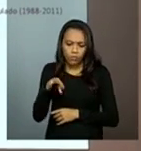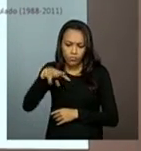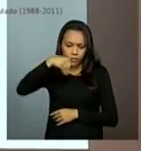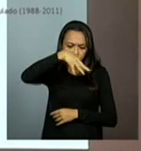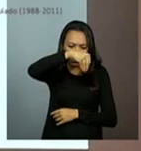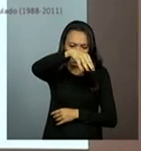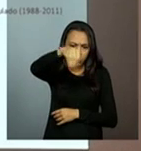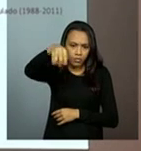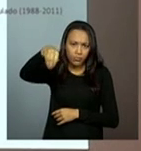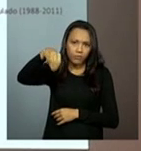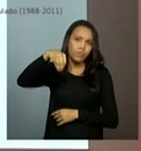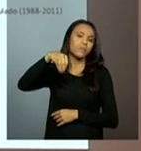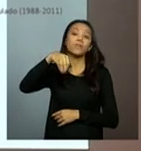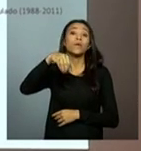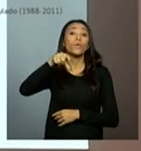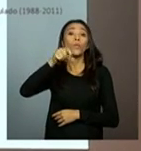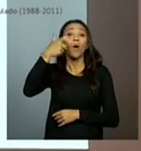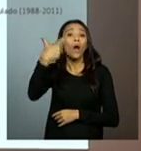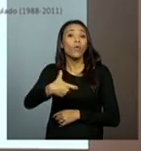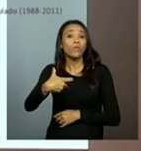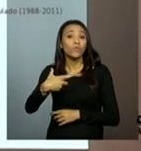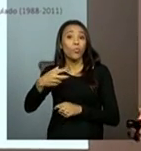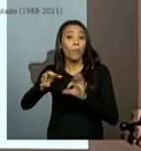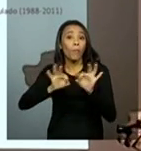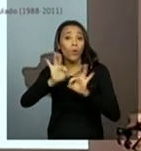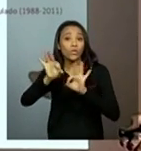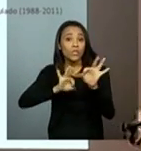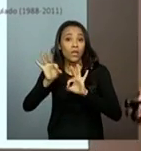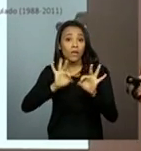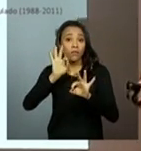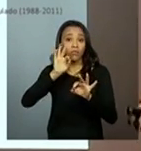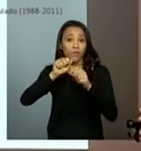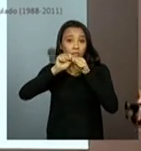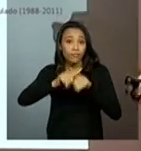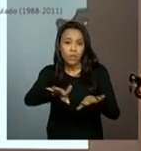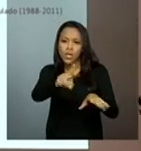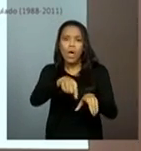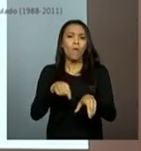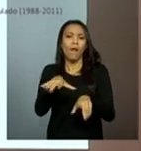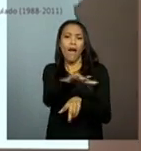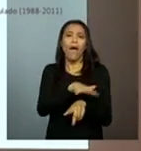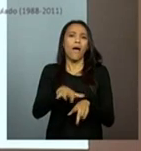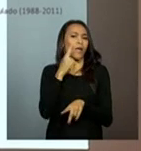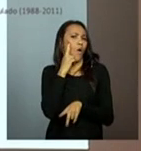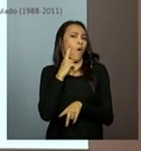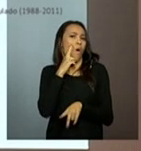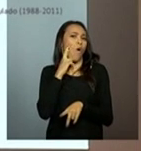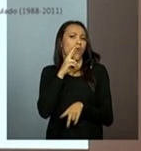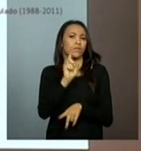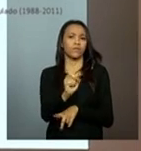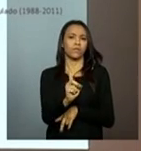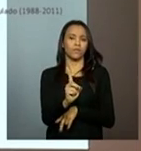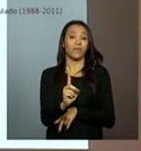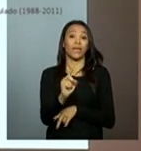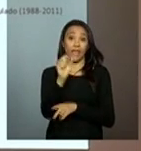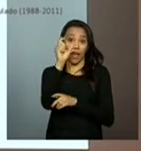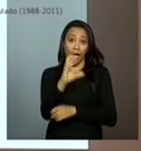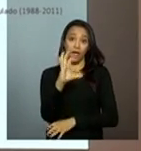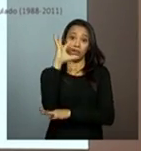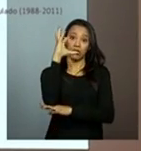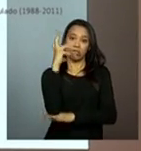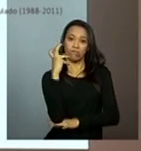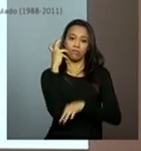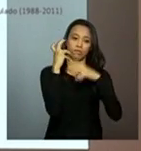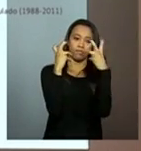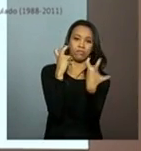está focado em que parte desse mapa? Não nessas áreas róseas, que são áreas de cerrado na Amazônia, não são consideradas